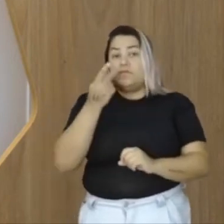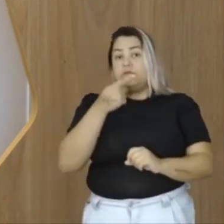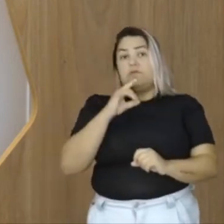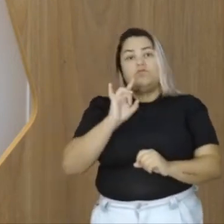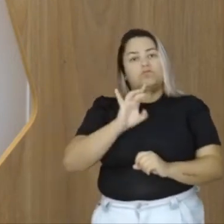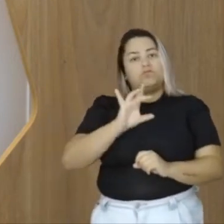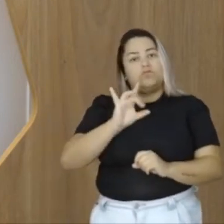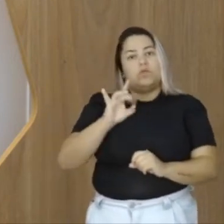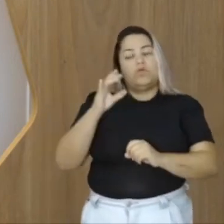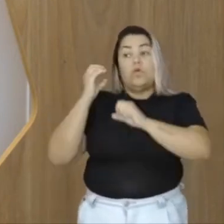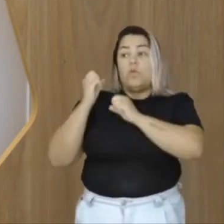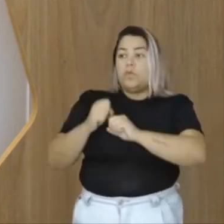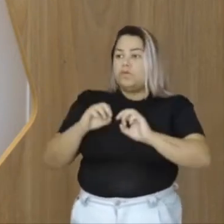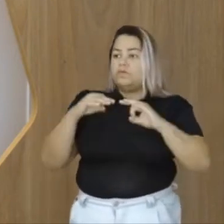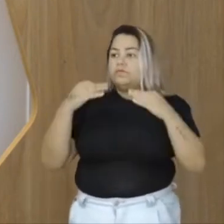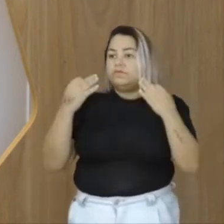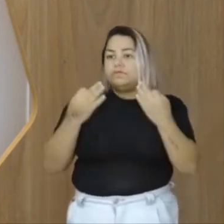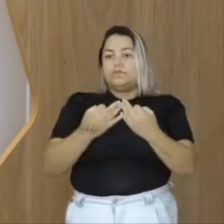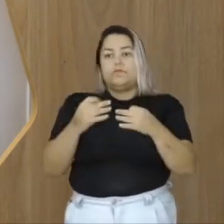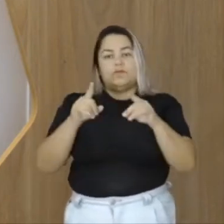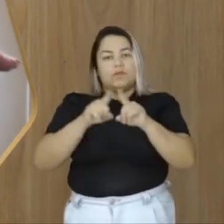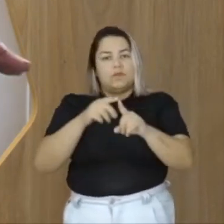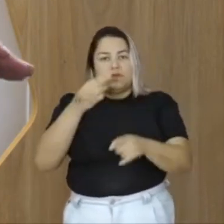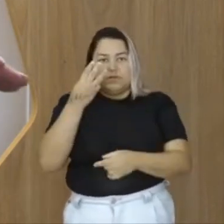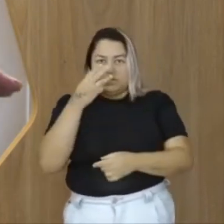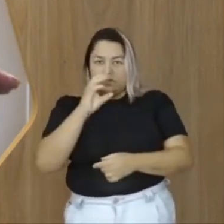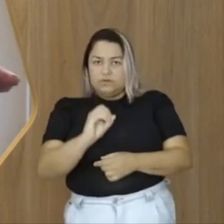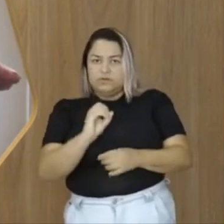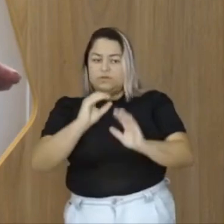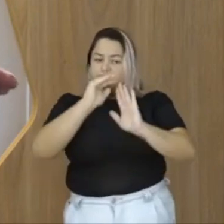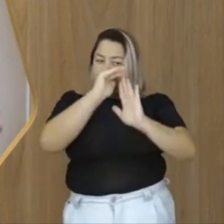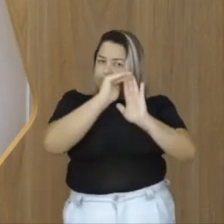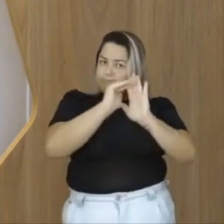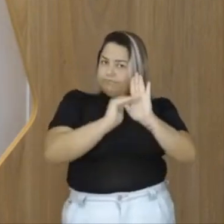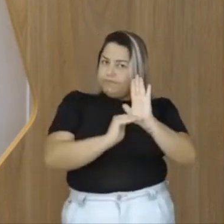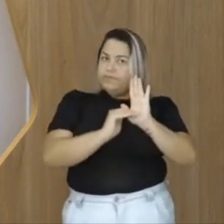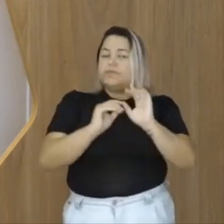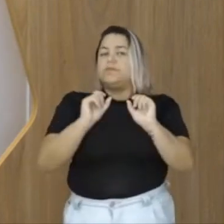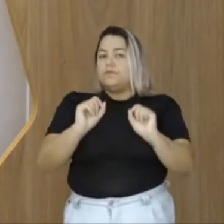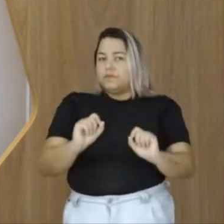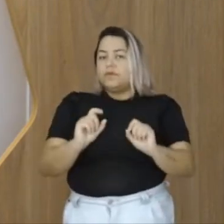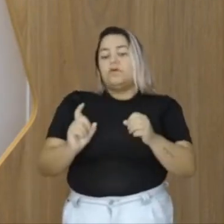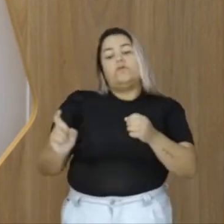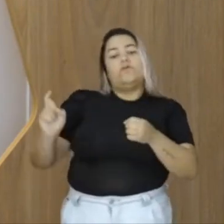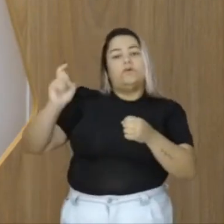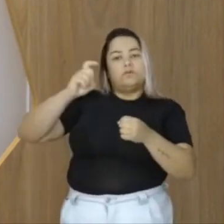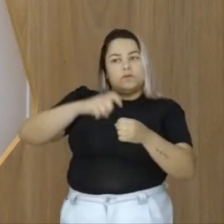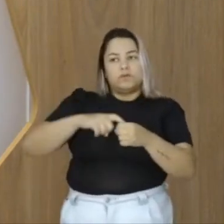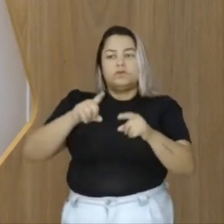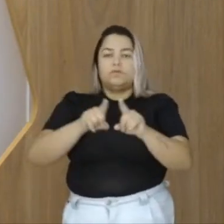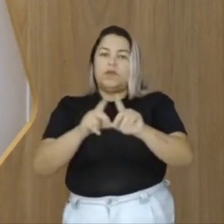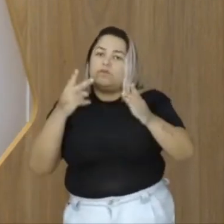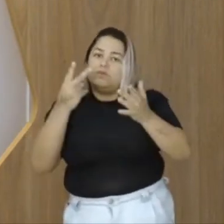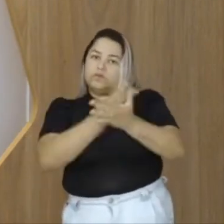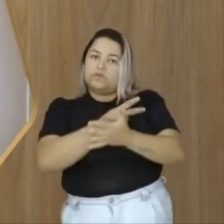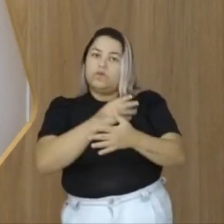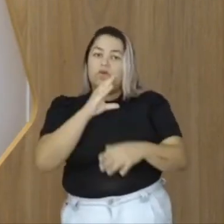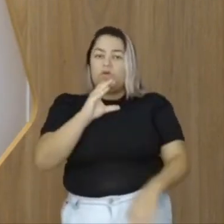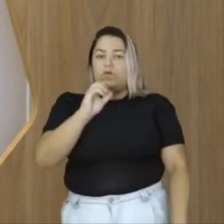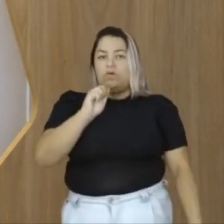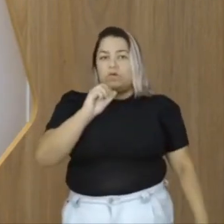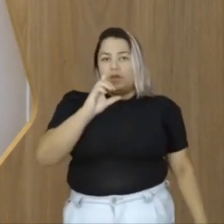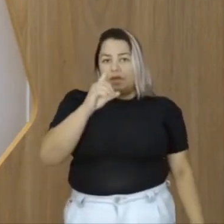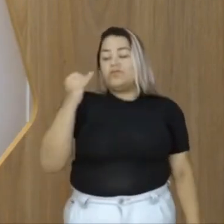fala só do Bolsa Família, a gente fala de uma média de 30 programas, sabe, que estão voltando a acontecer, e que o cadastro único